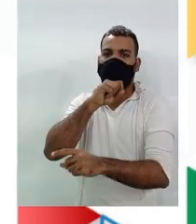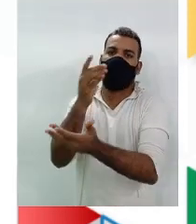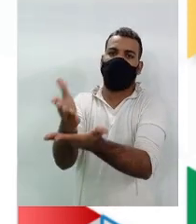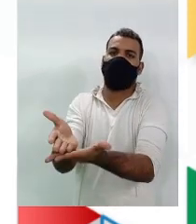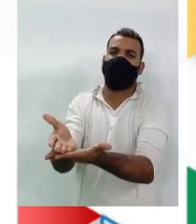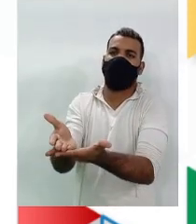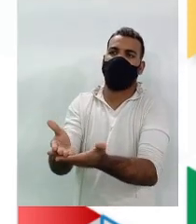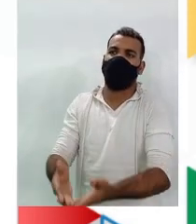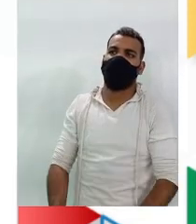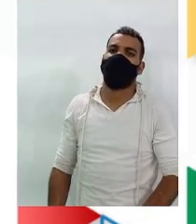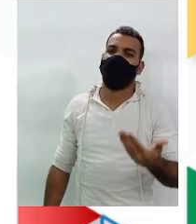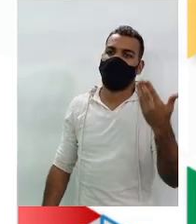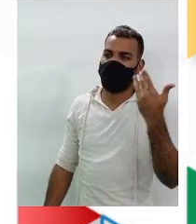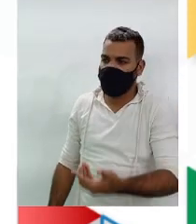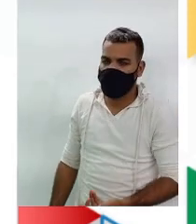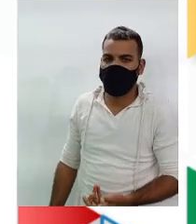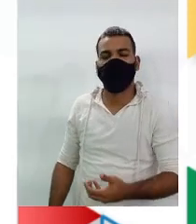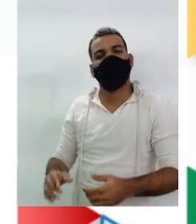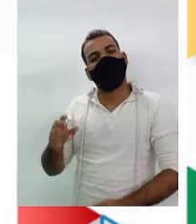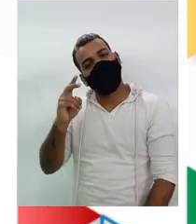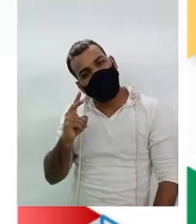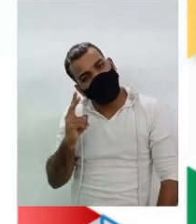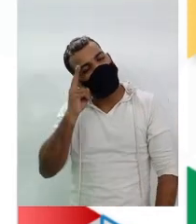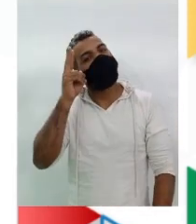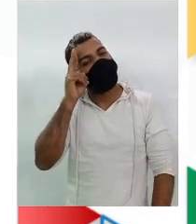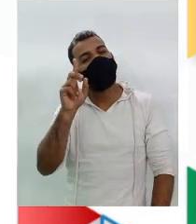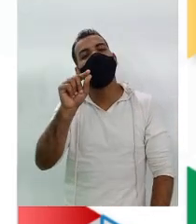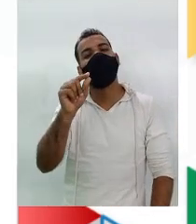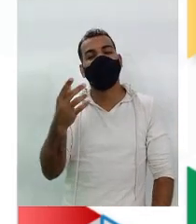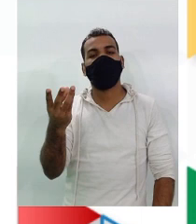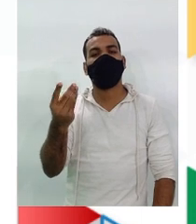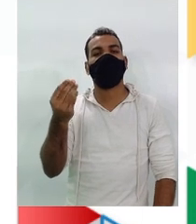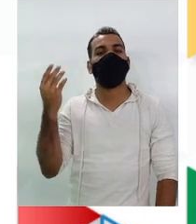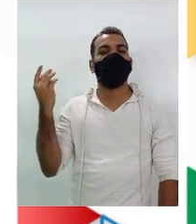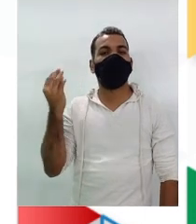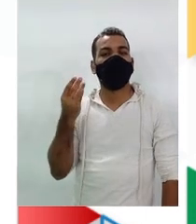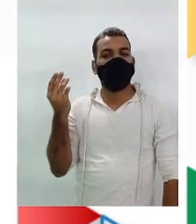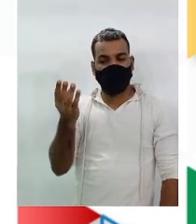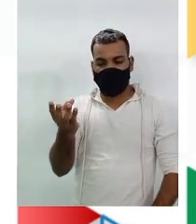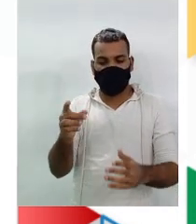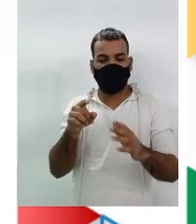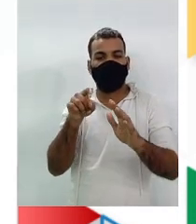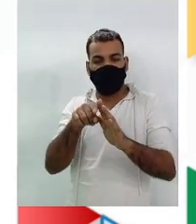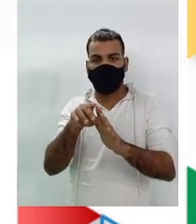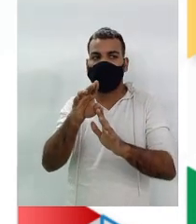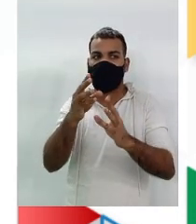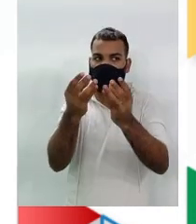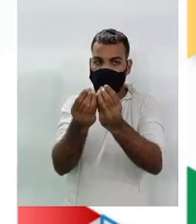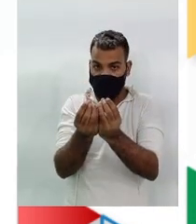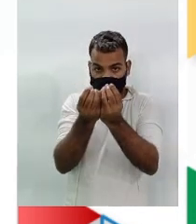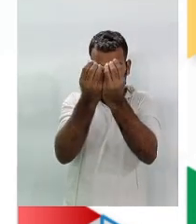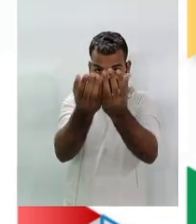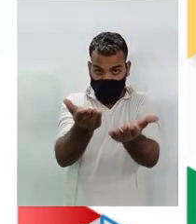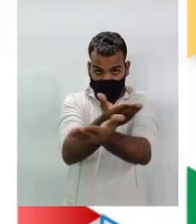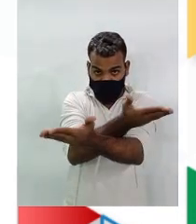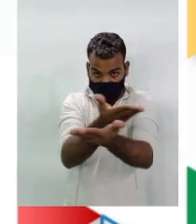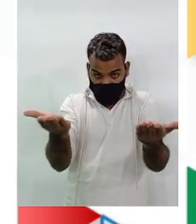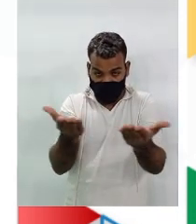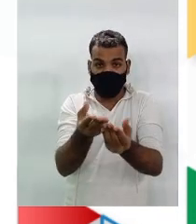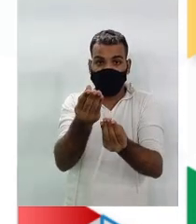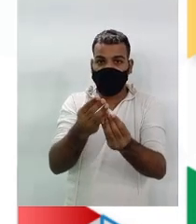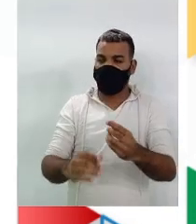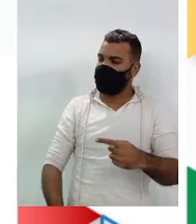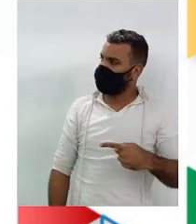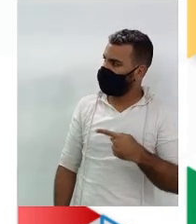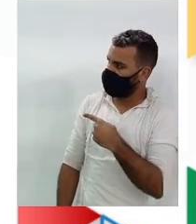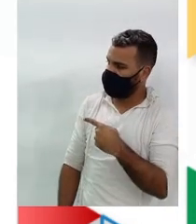aqui, Edwin se lembra, certo, justamente desses fatores. E eu trago para vocês, justamente na